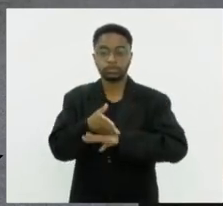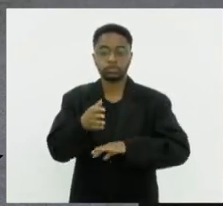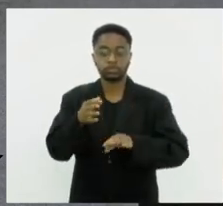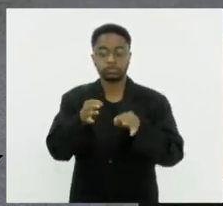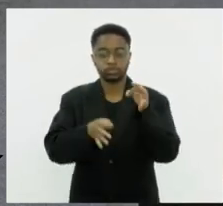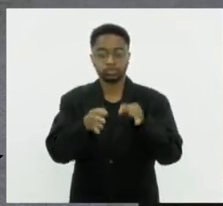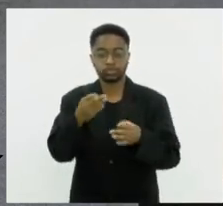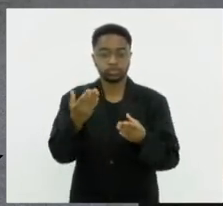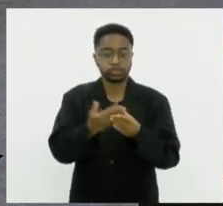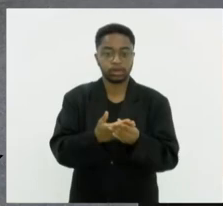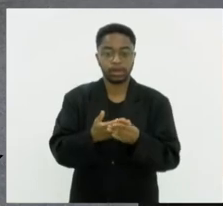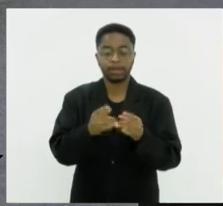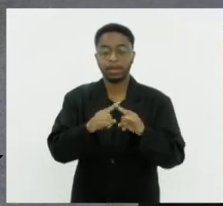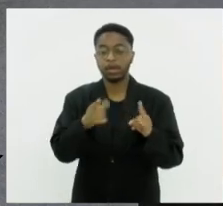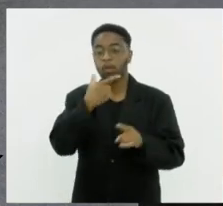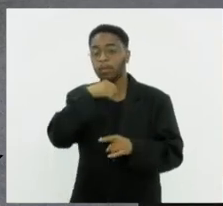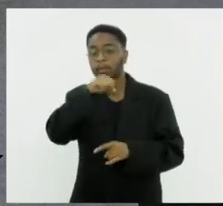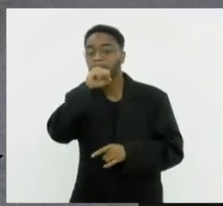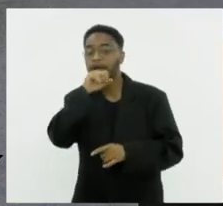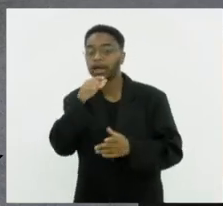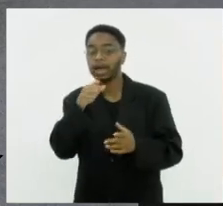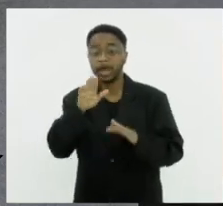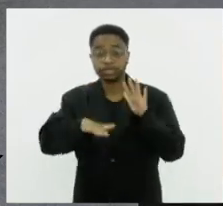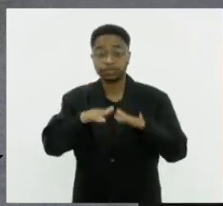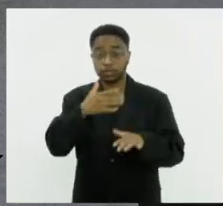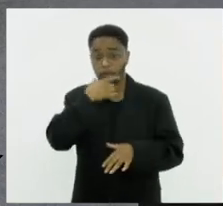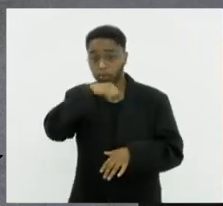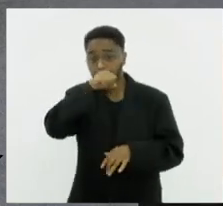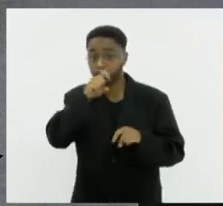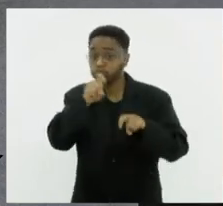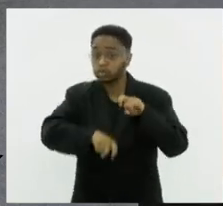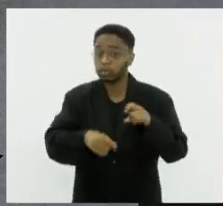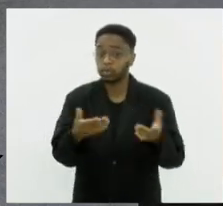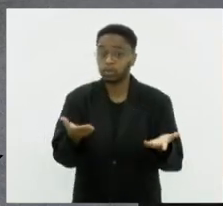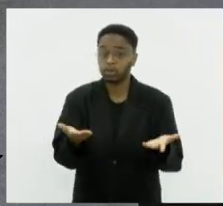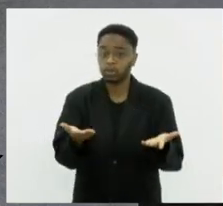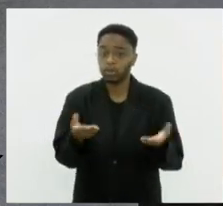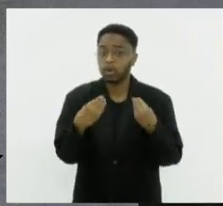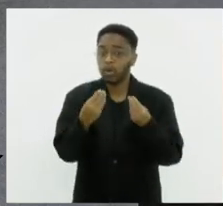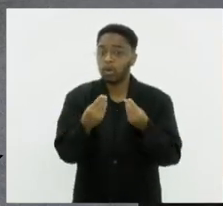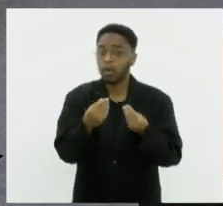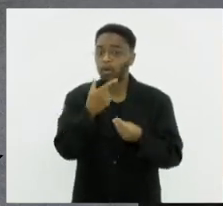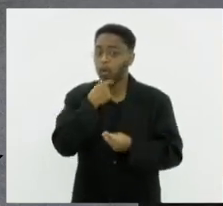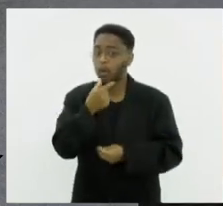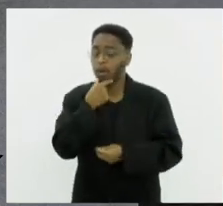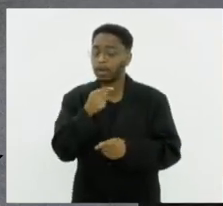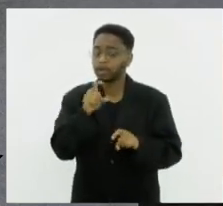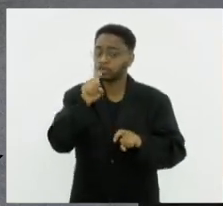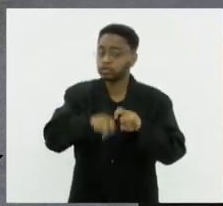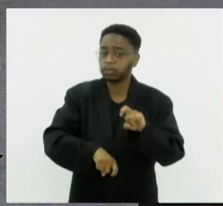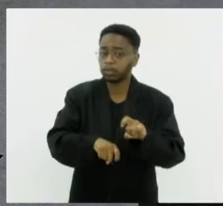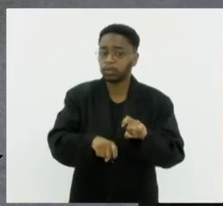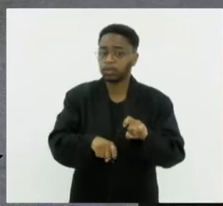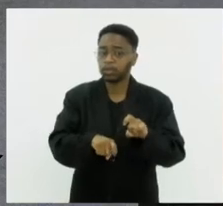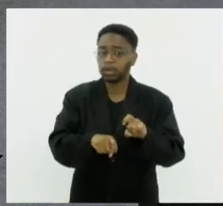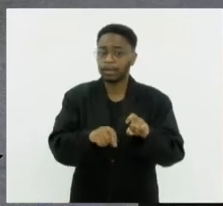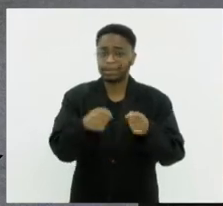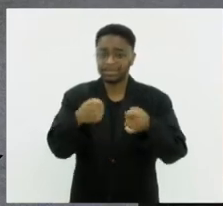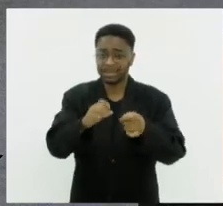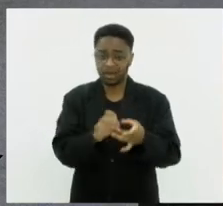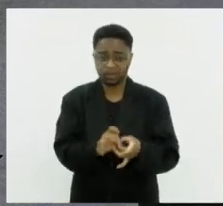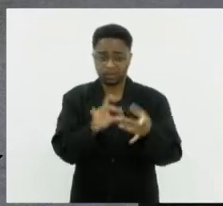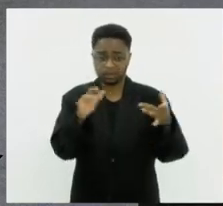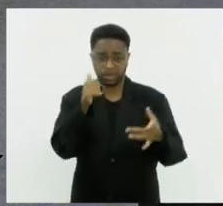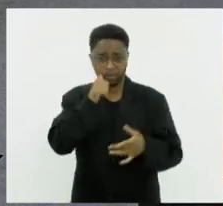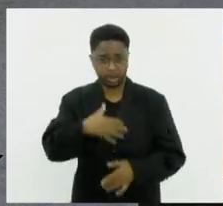tem marido, mas o pai às vezes é o estuprador. Então, querem que o estuprador autorize a vítima do